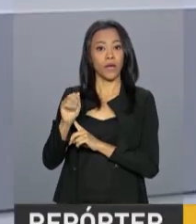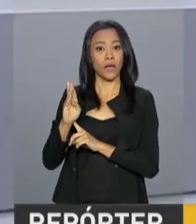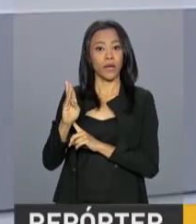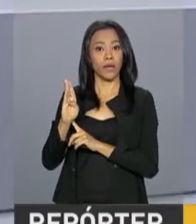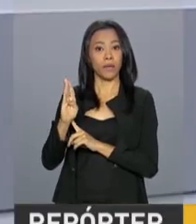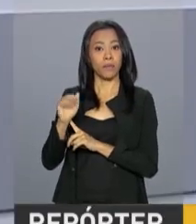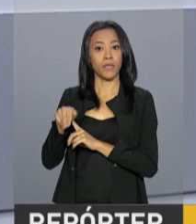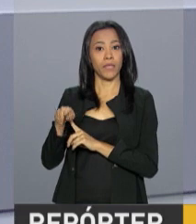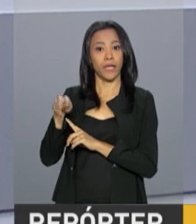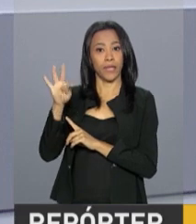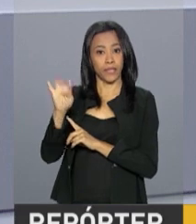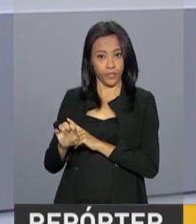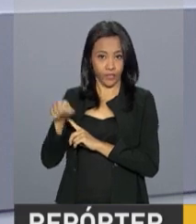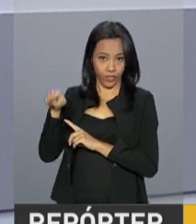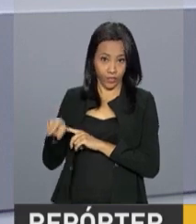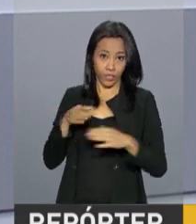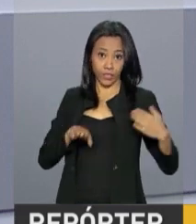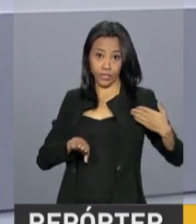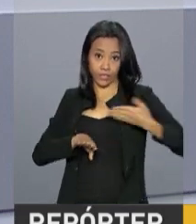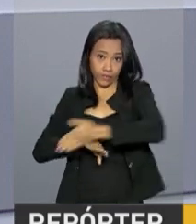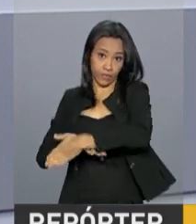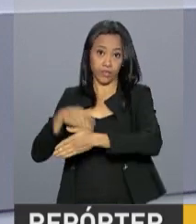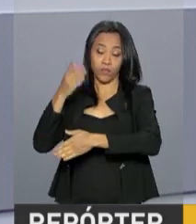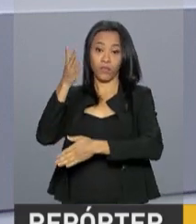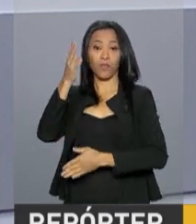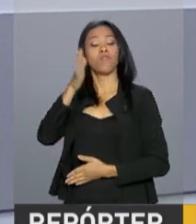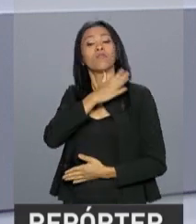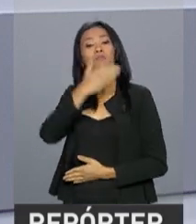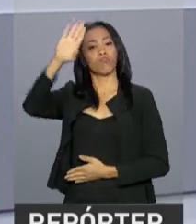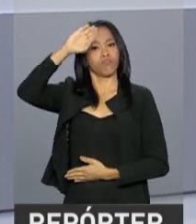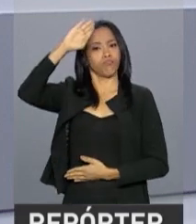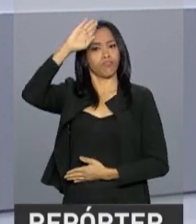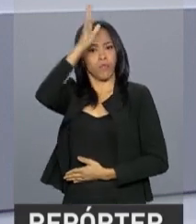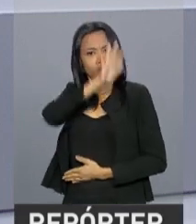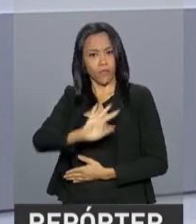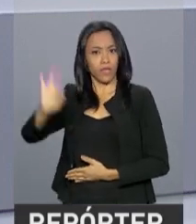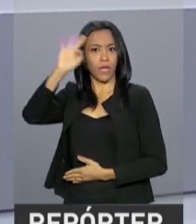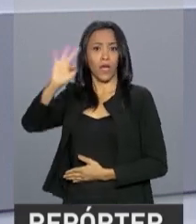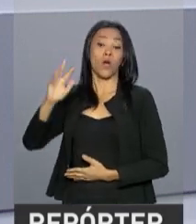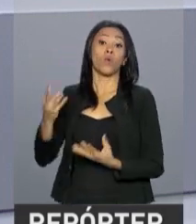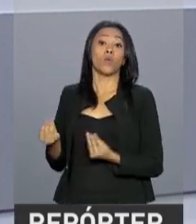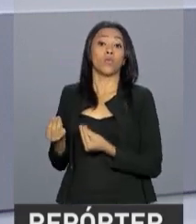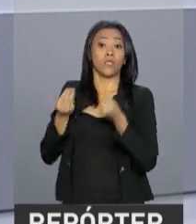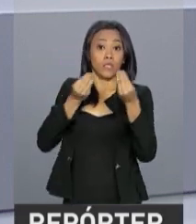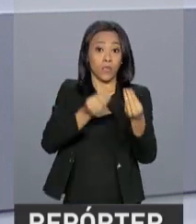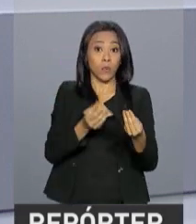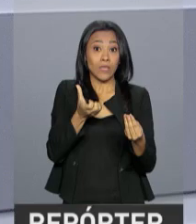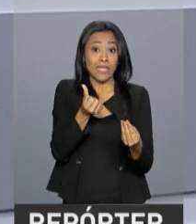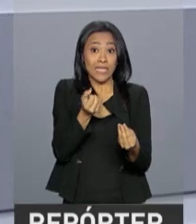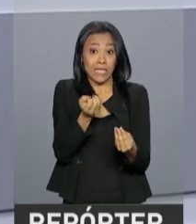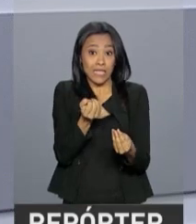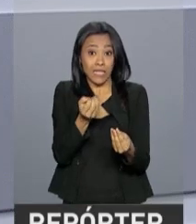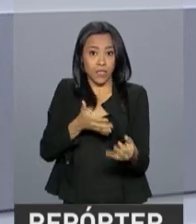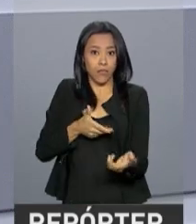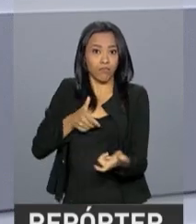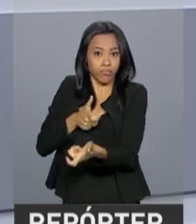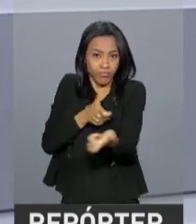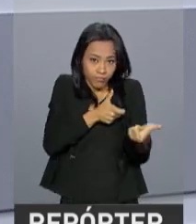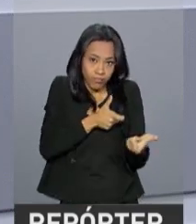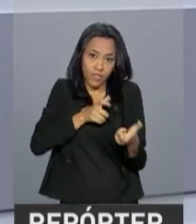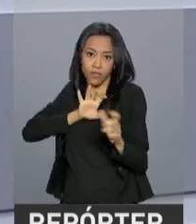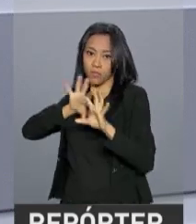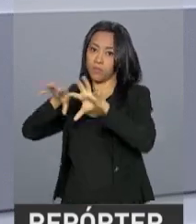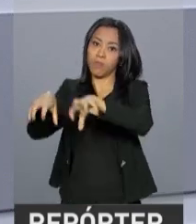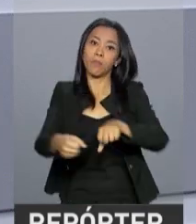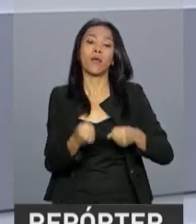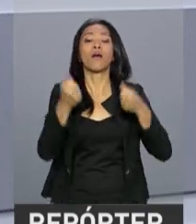entregou hoje para a polícia civil do rio de janeiro 60 fuzis que foram apreendidos no ano passado no aeroporto internacional